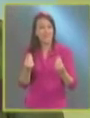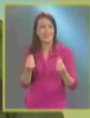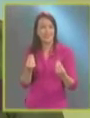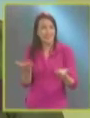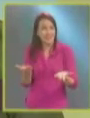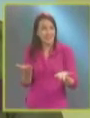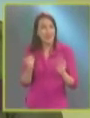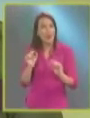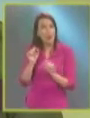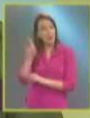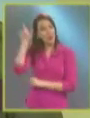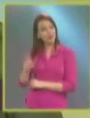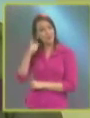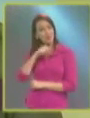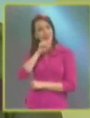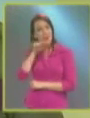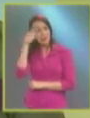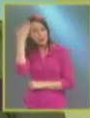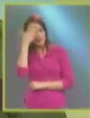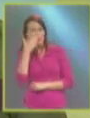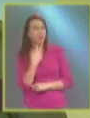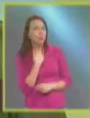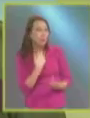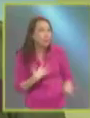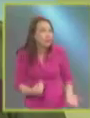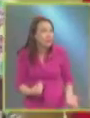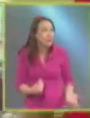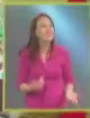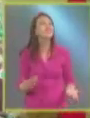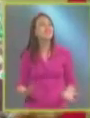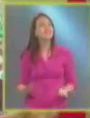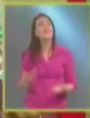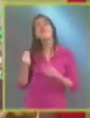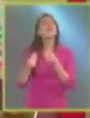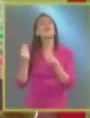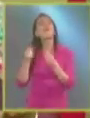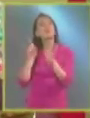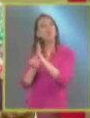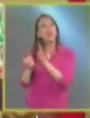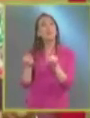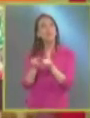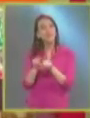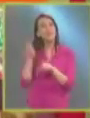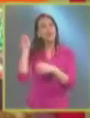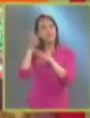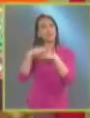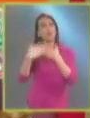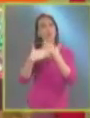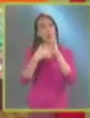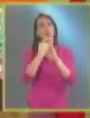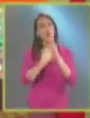a mulher cega não pode ter filho. É como se fosse incapaz, né? Mas... Gislane, fala aí que, inclusive, você passou até em concurso público,